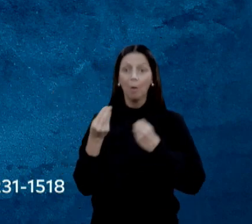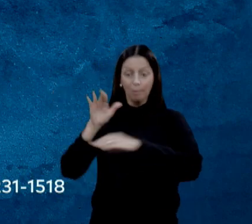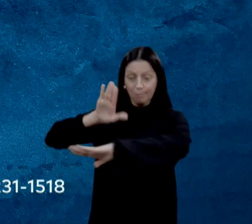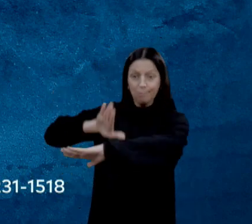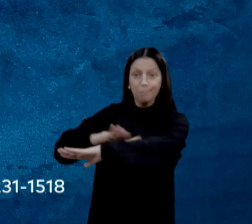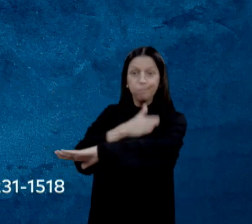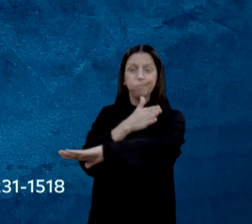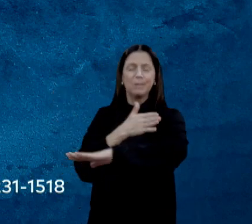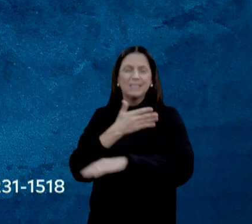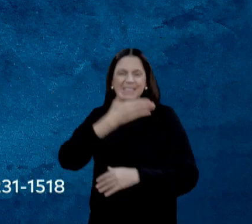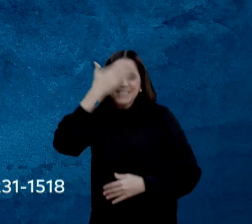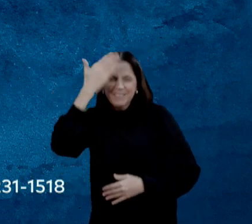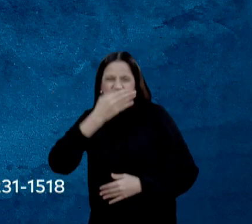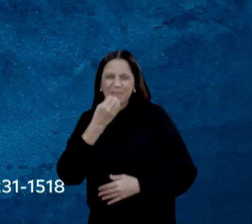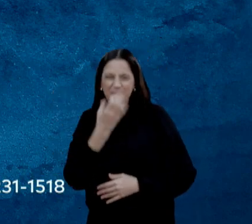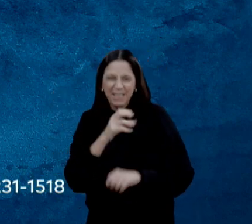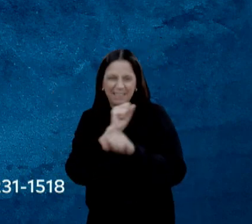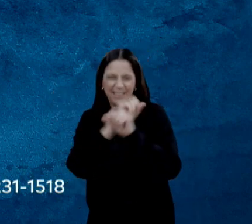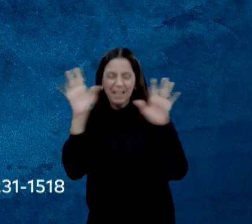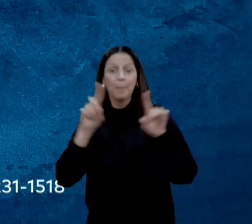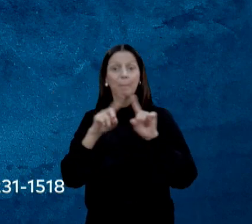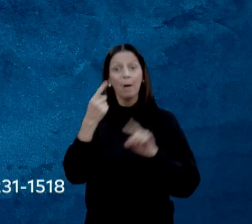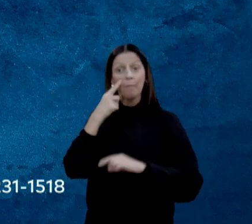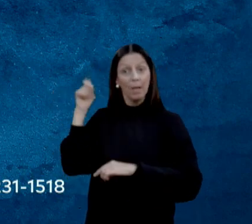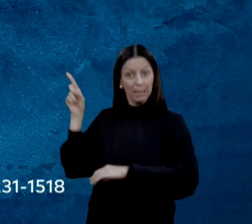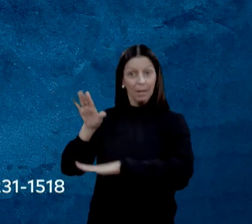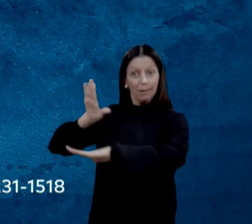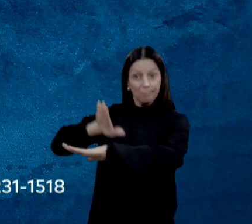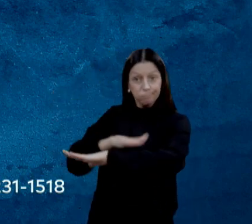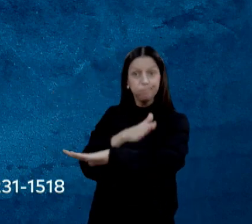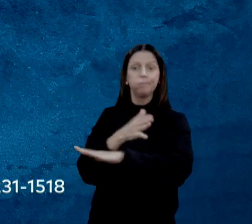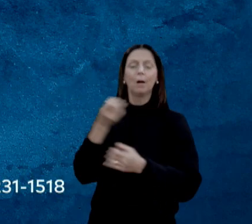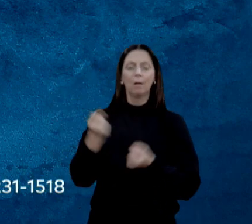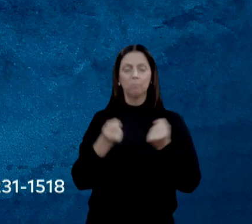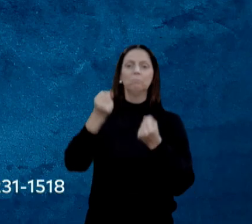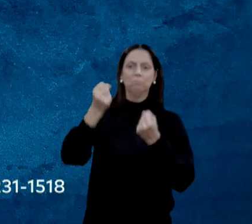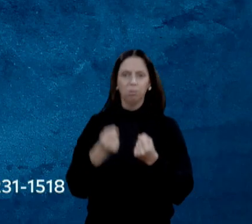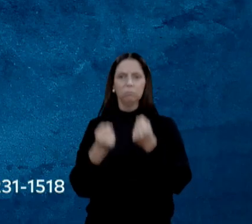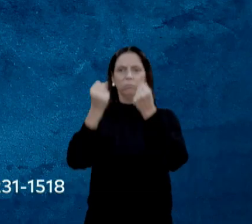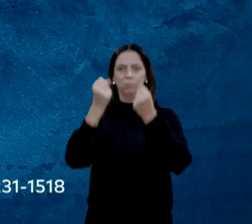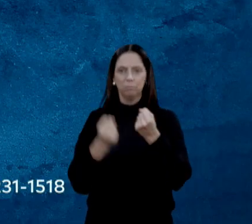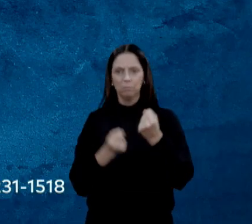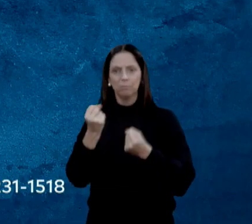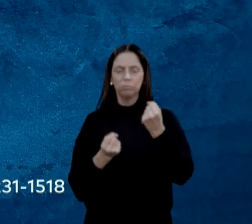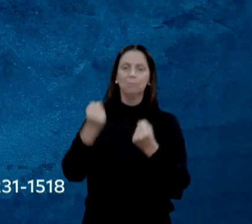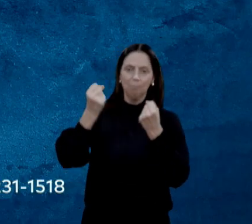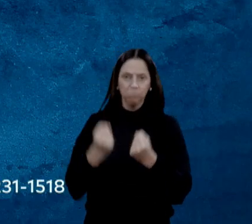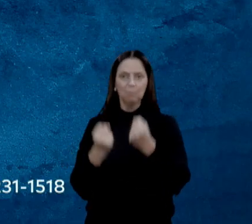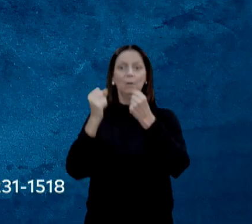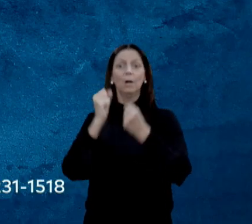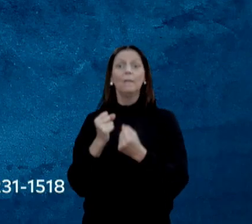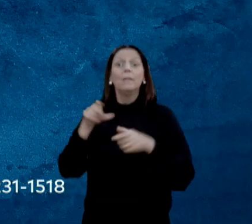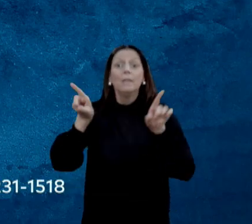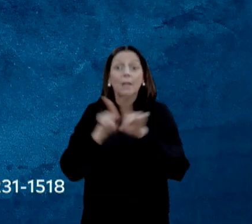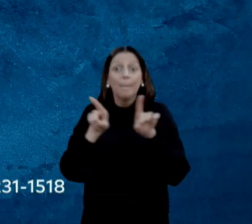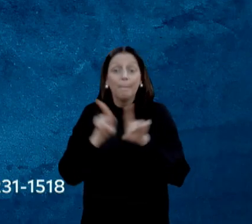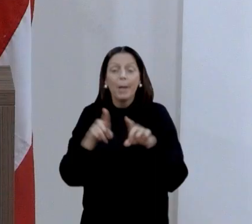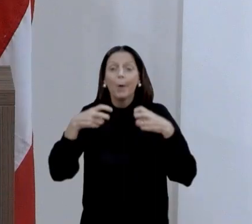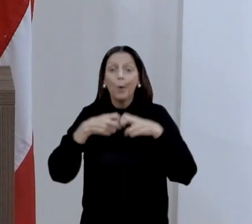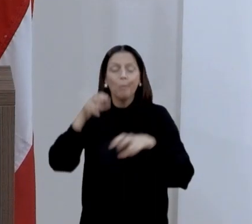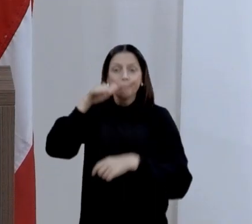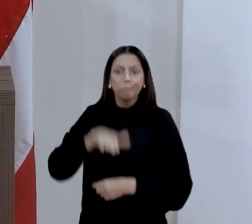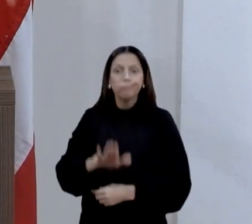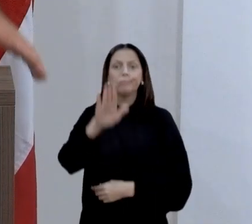a foto não está muito boa, mas enfim, nesse buraco aí os veículos estão detonando a suspensão, corredor de ônibus. Daí eu já mandei para o WhatsApp deles, já